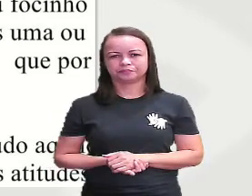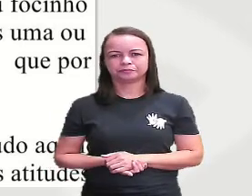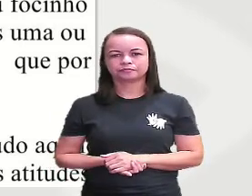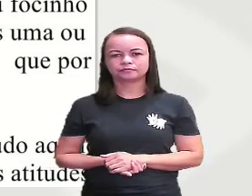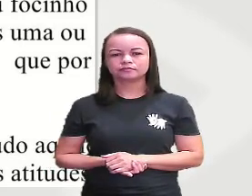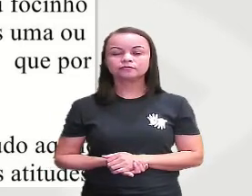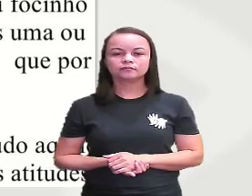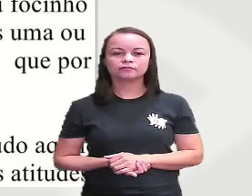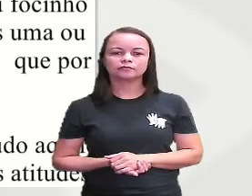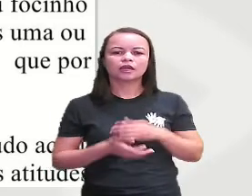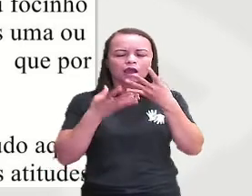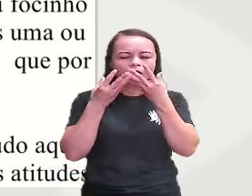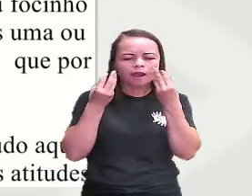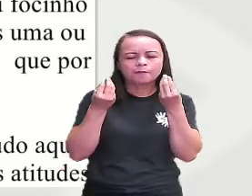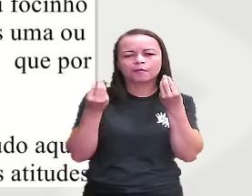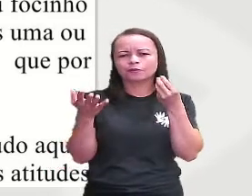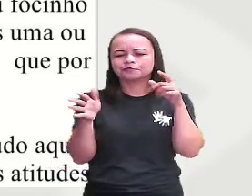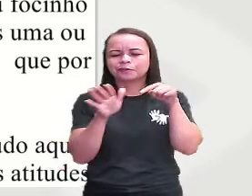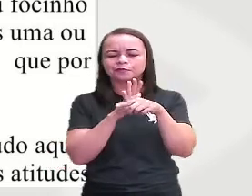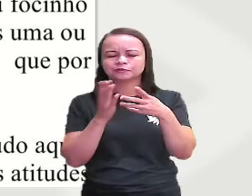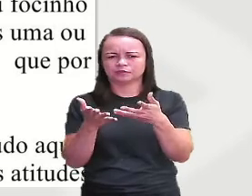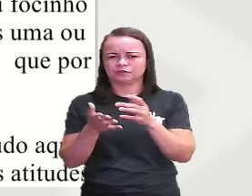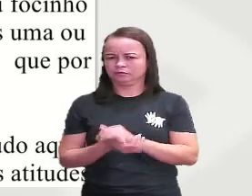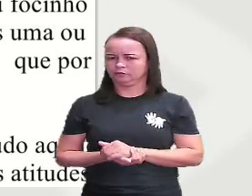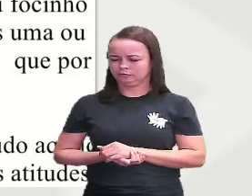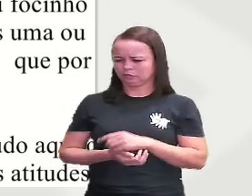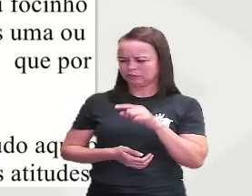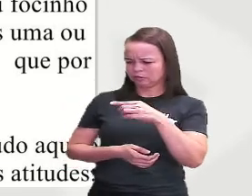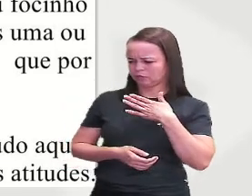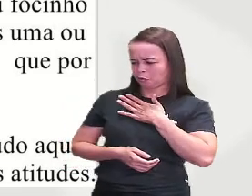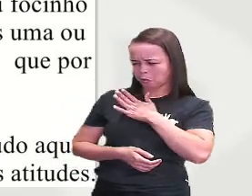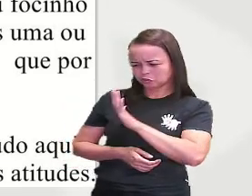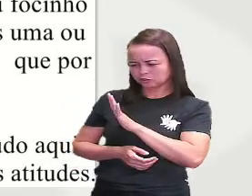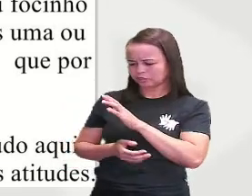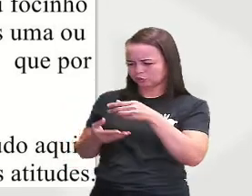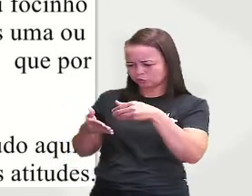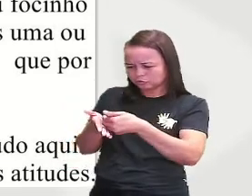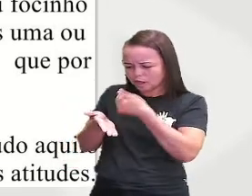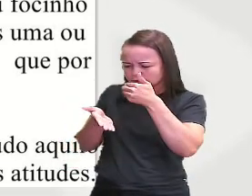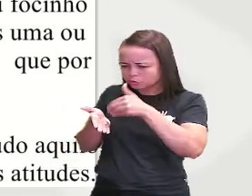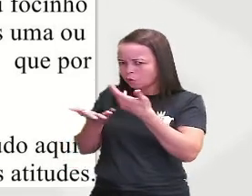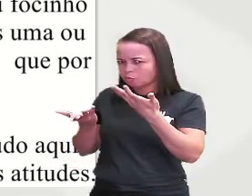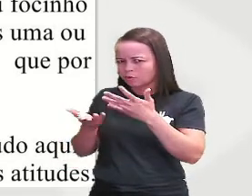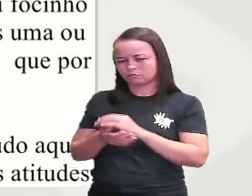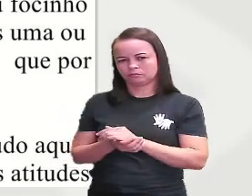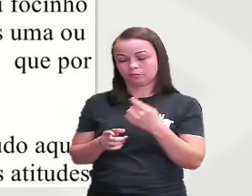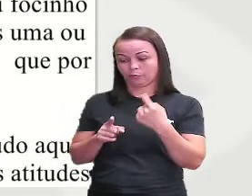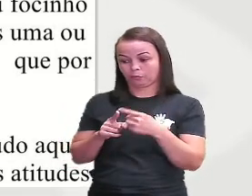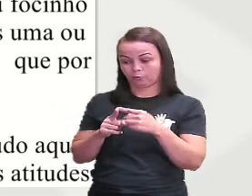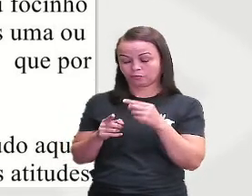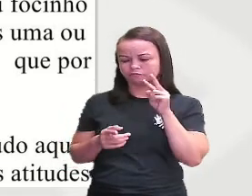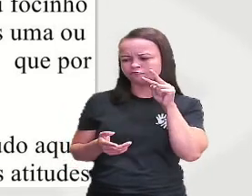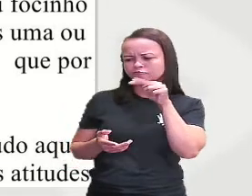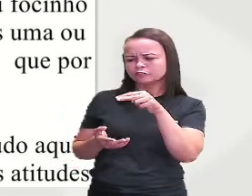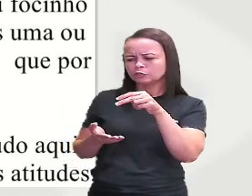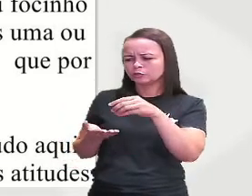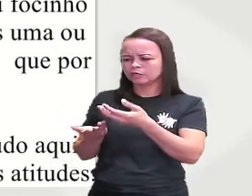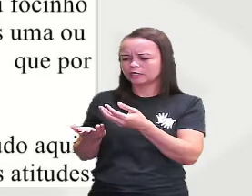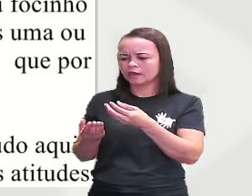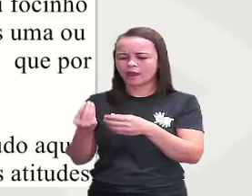a raposa, né, ela perguntou assim: "Você não está gostando da minha sopa?" Porque viu que a cegonha não estava